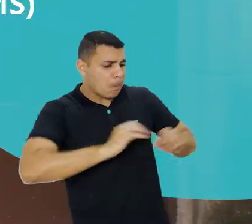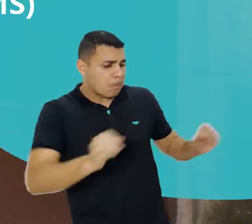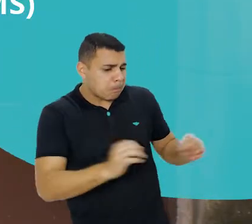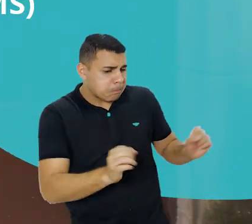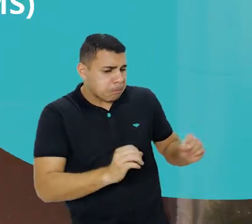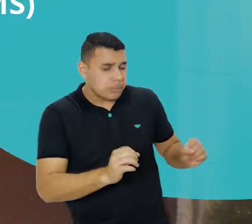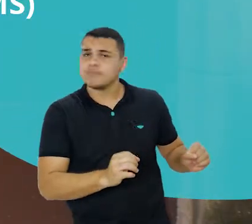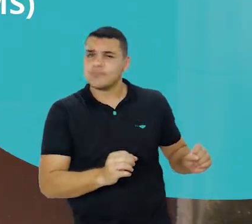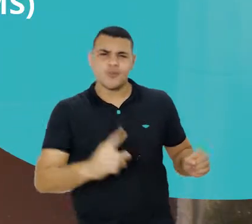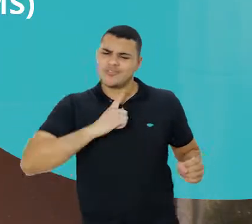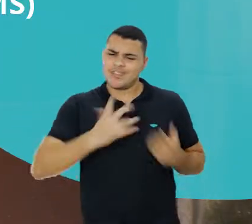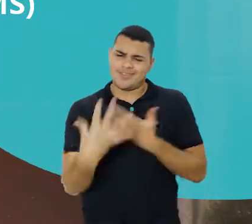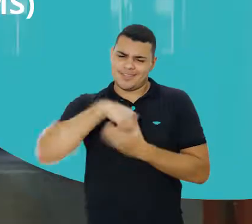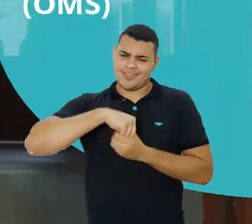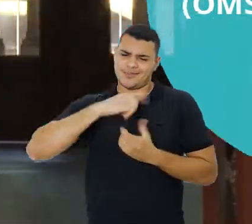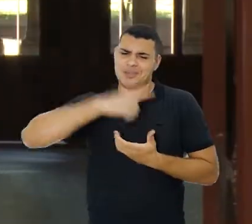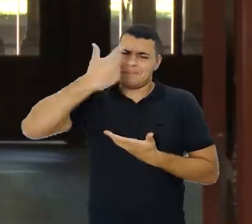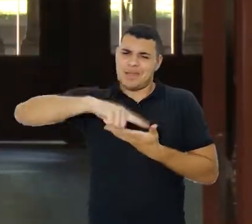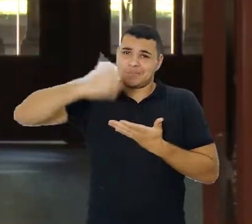ou enfermidade.